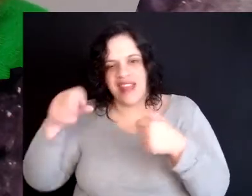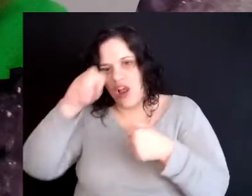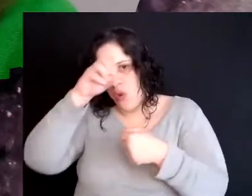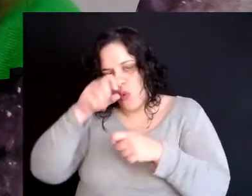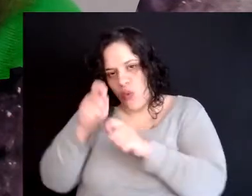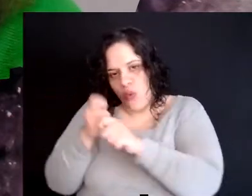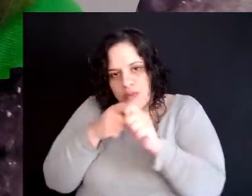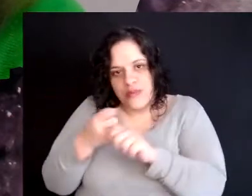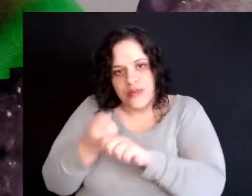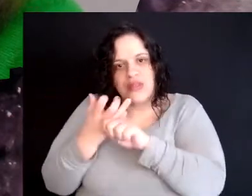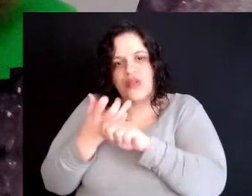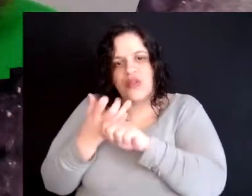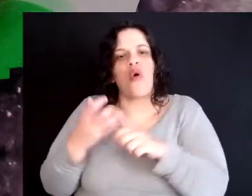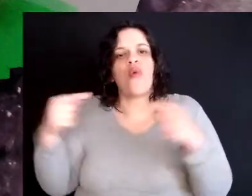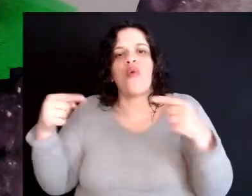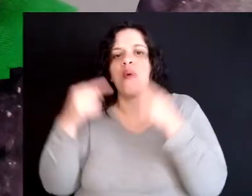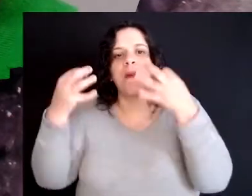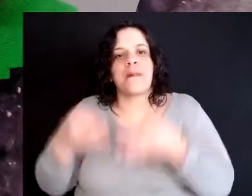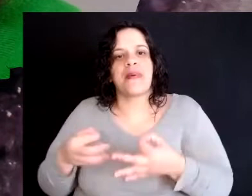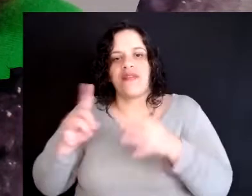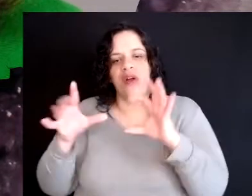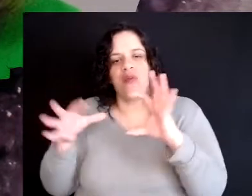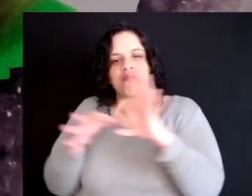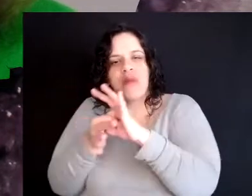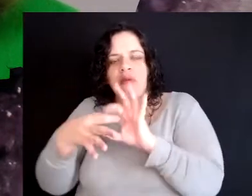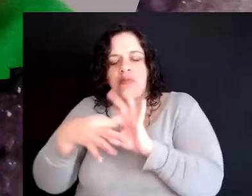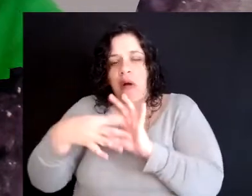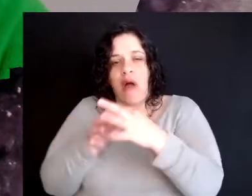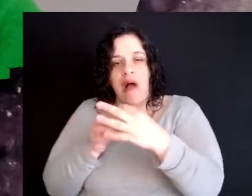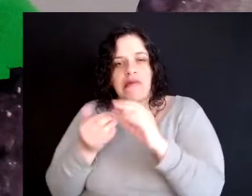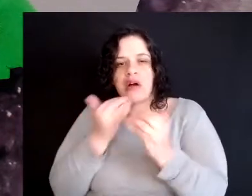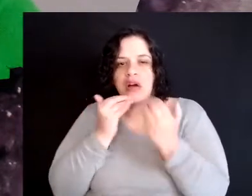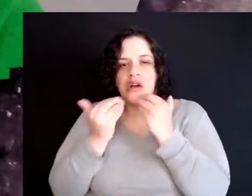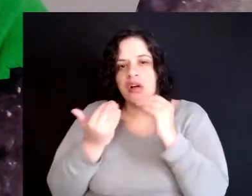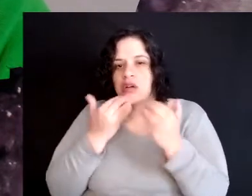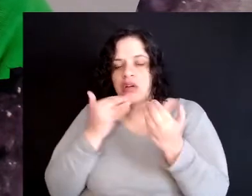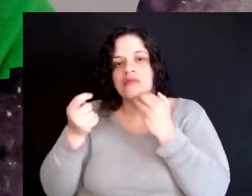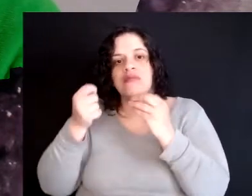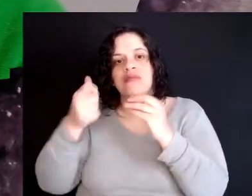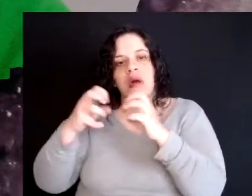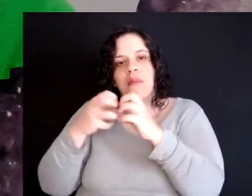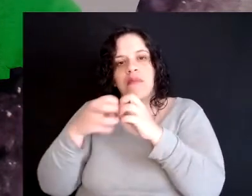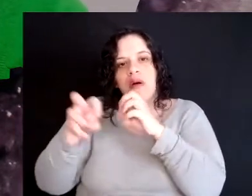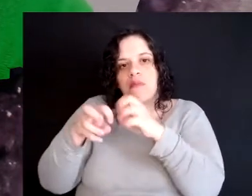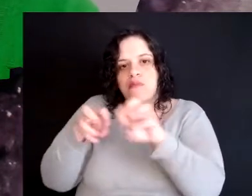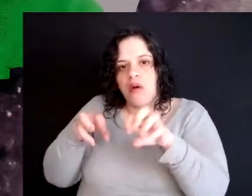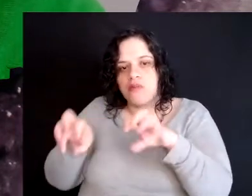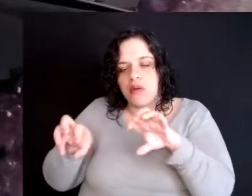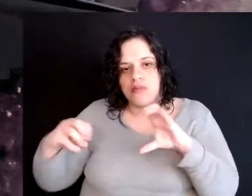portanto, impreciso. As moléculas não se juntam com a precisão